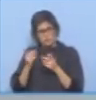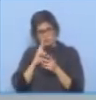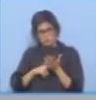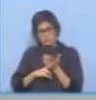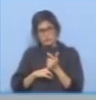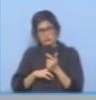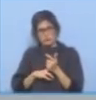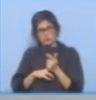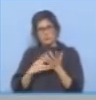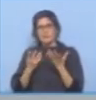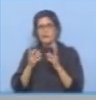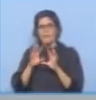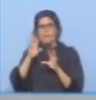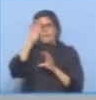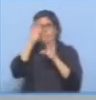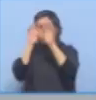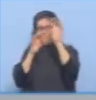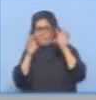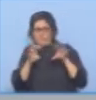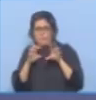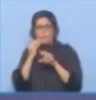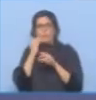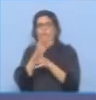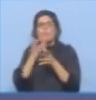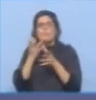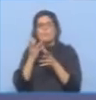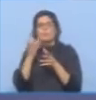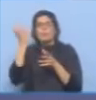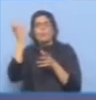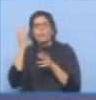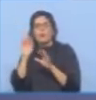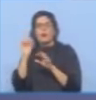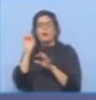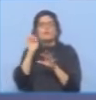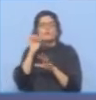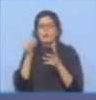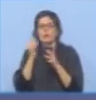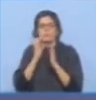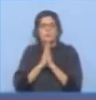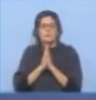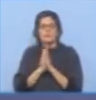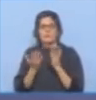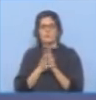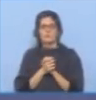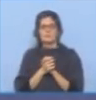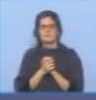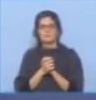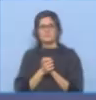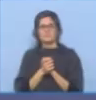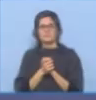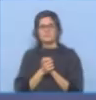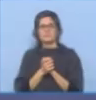enfim, que mosaico é que se consegue construir cultural, geográfico e também religioso numa jornada? Eu penso que é mesmo isso, não é?